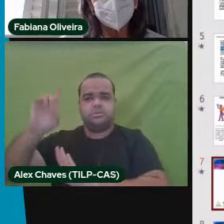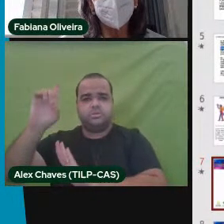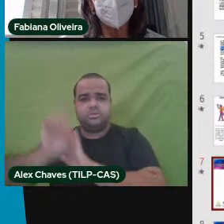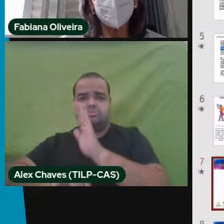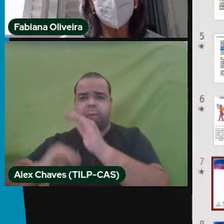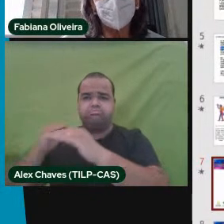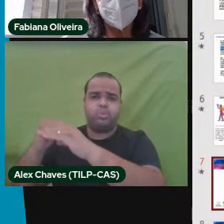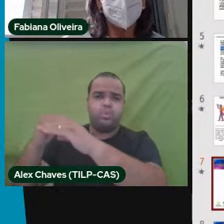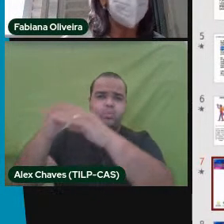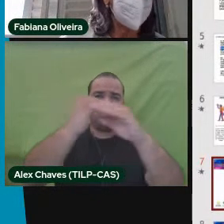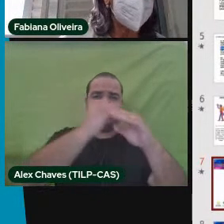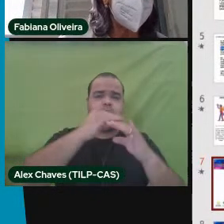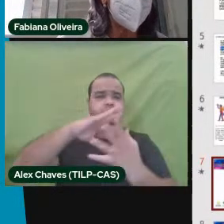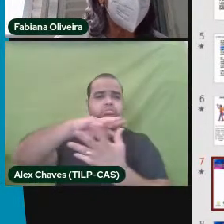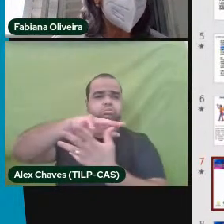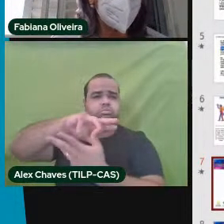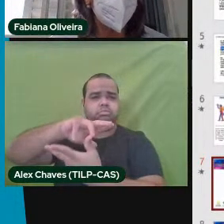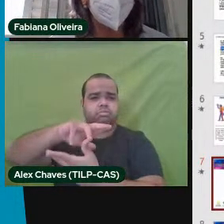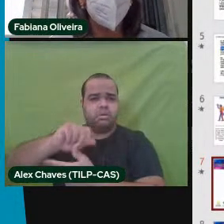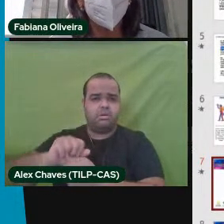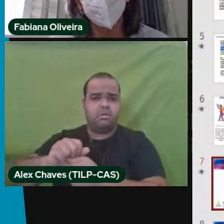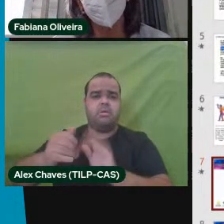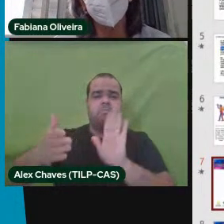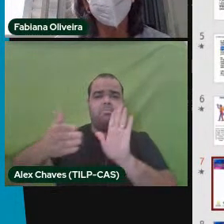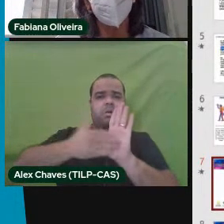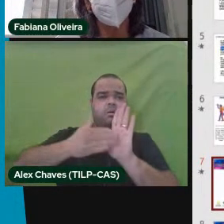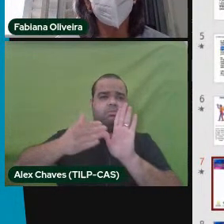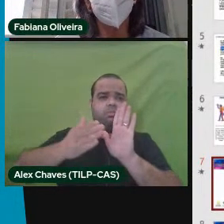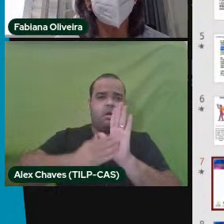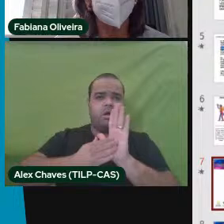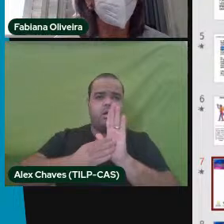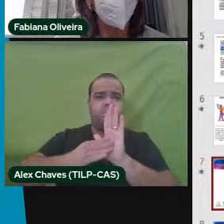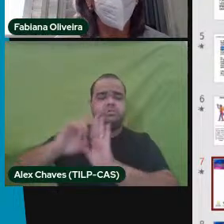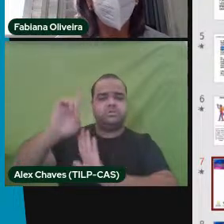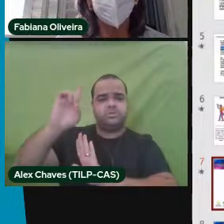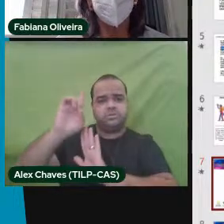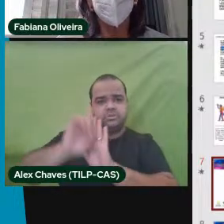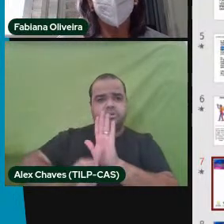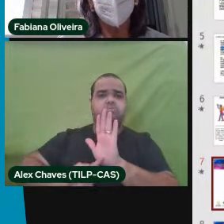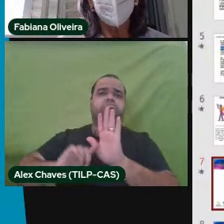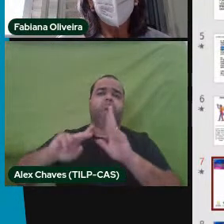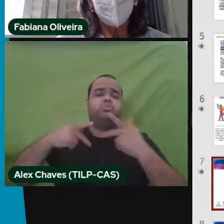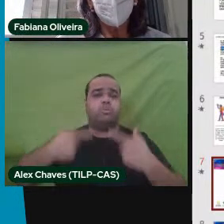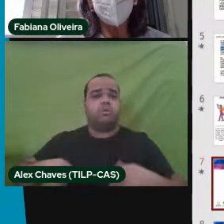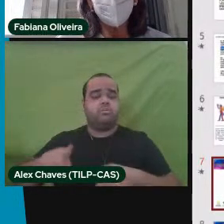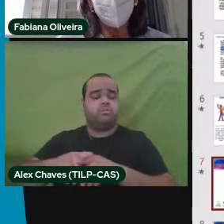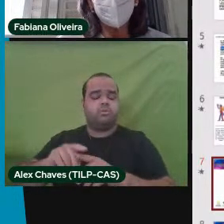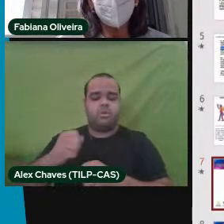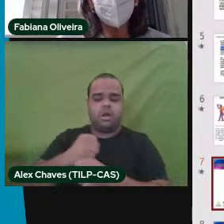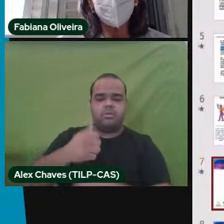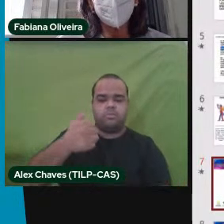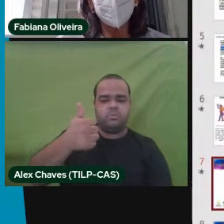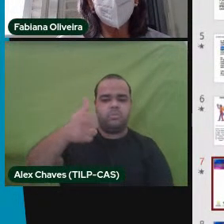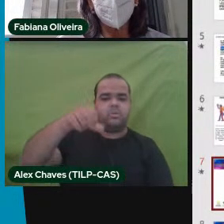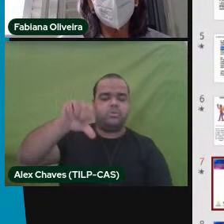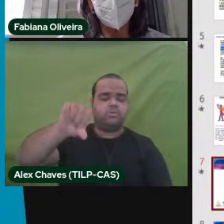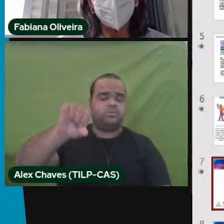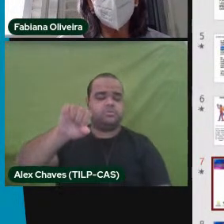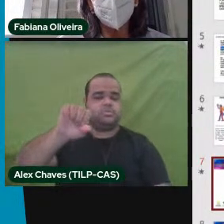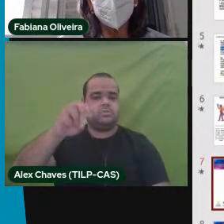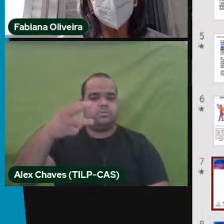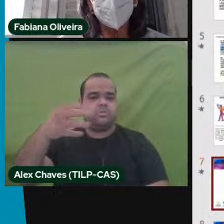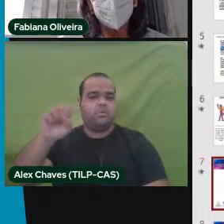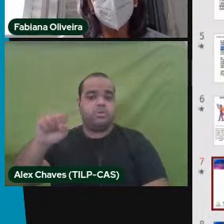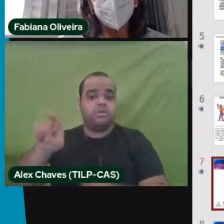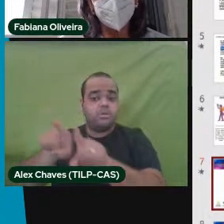universais proclamados na Declaração Universal dos Direitos Humanos em 1948 e também constitui um